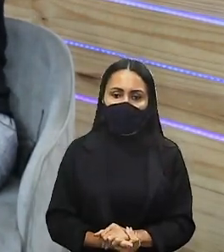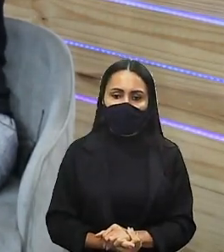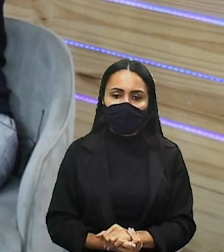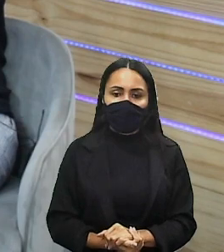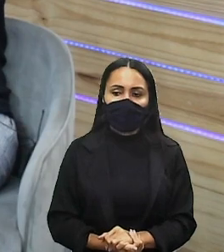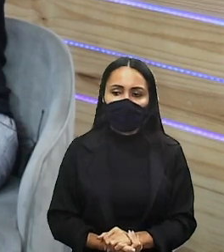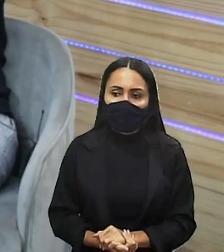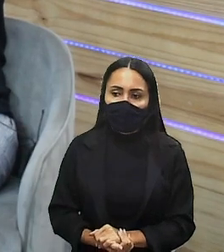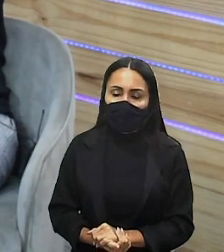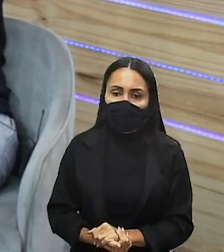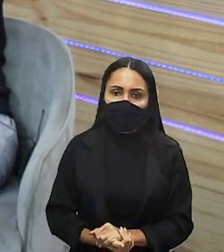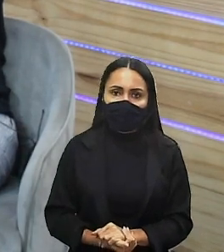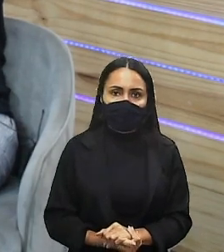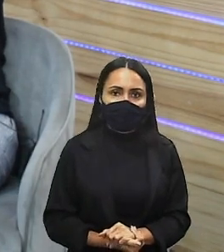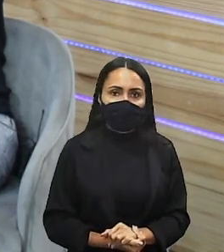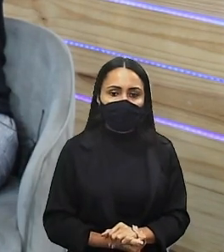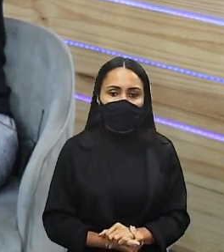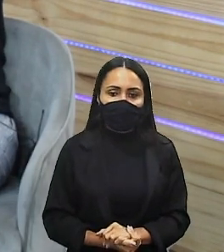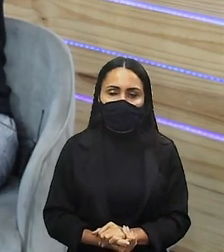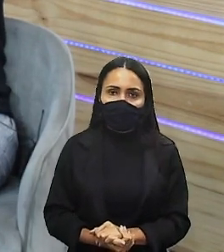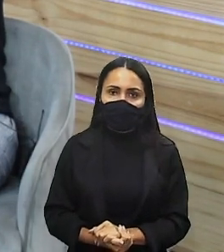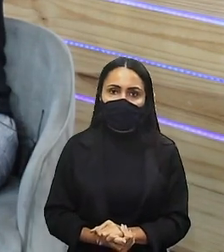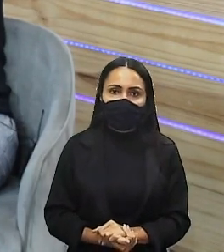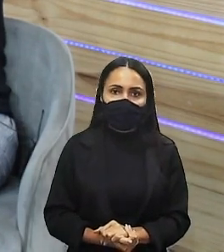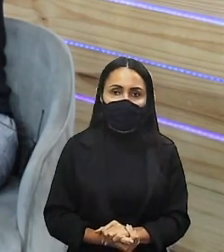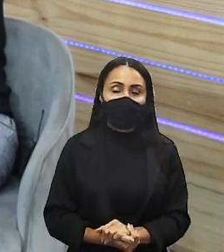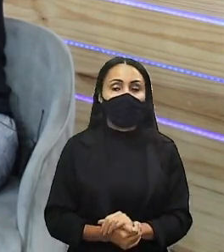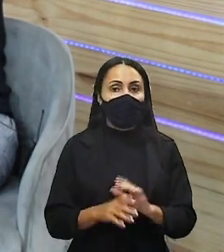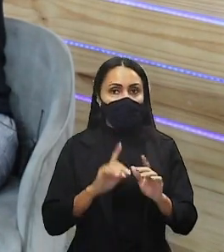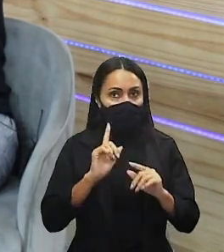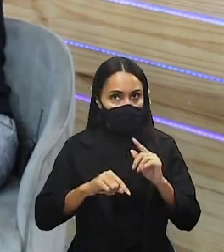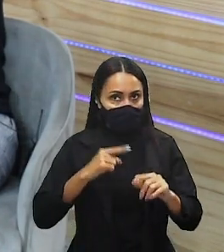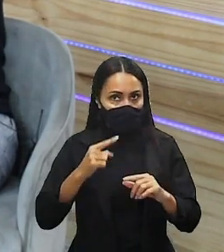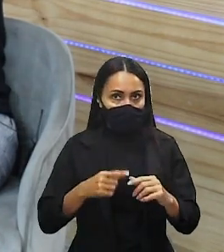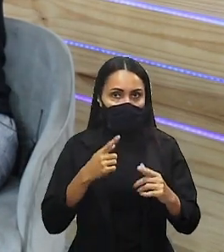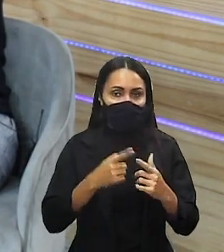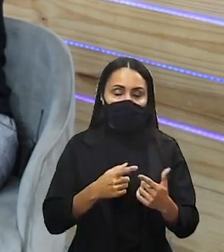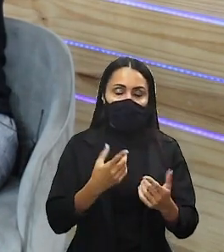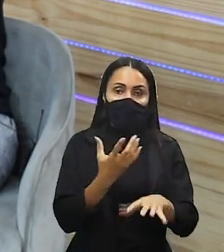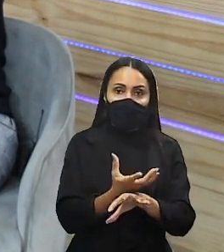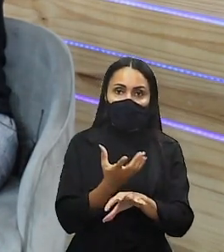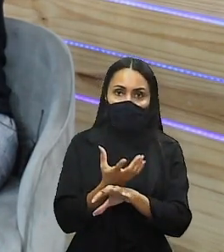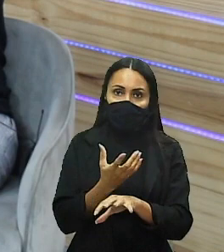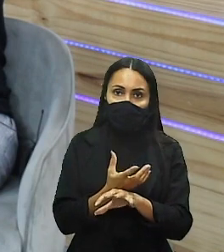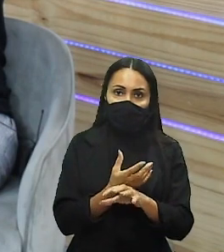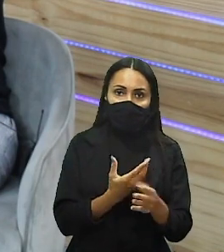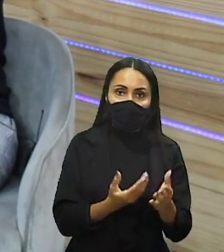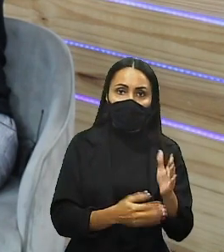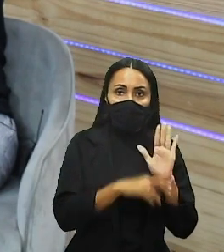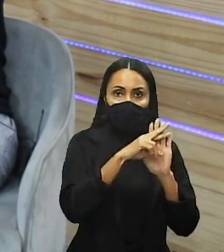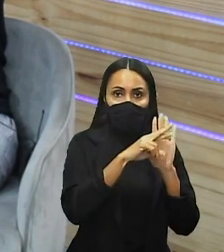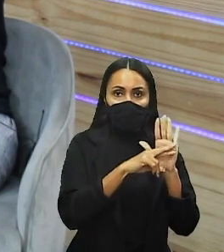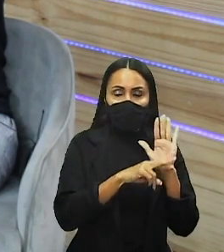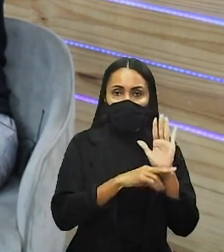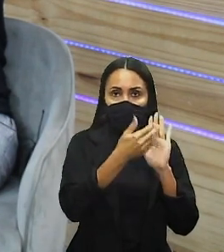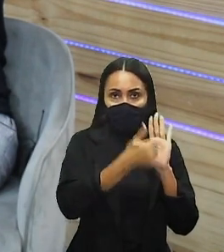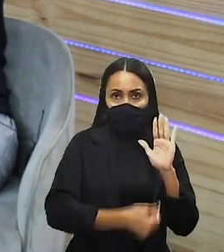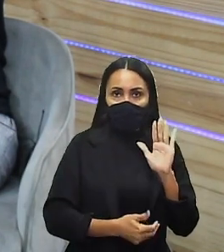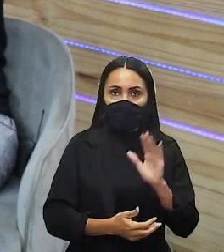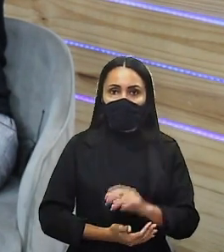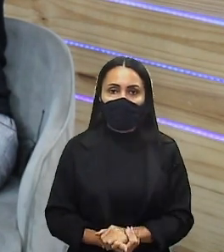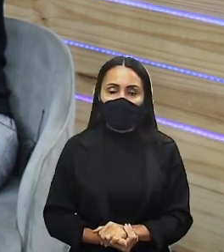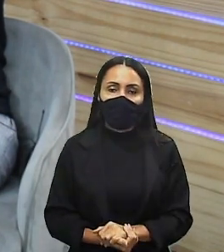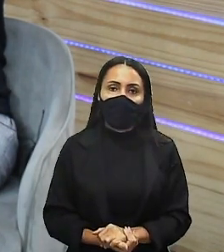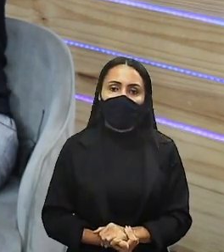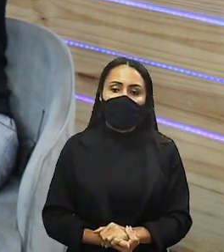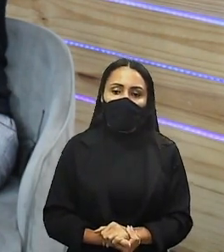conduziu tão bem. Exato. Vocês não perdem. Logo, logo, vocês vão ter a disciplina Normalização Documental. Vai ser muito boa. Não julguem o livro